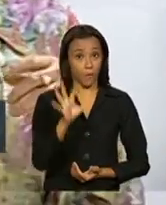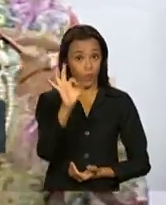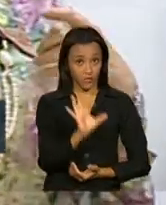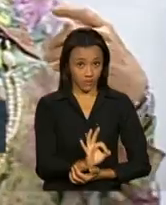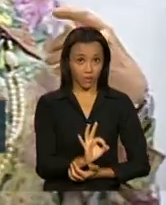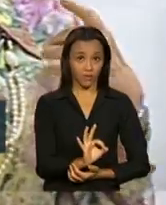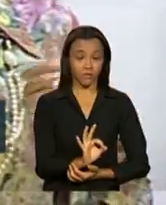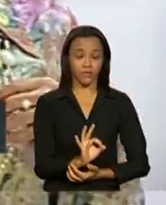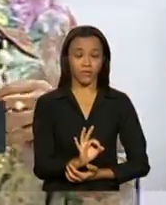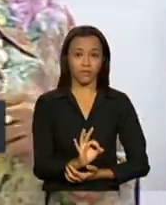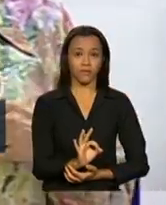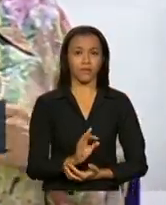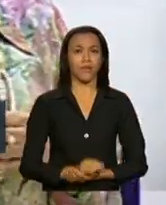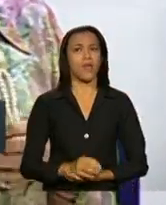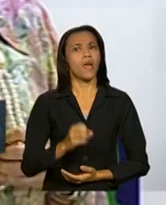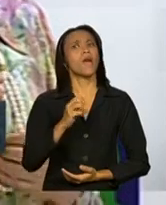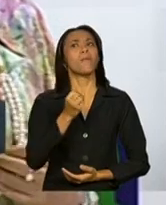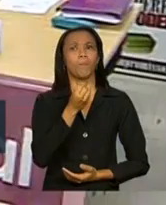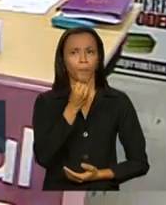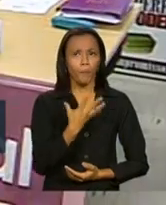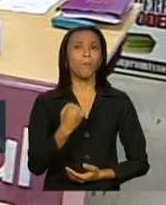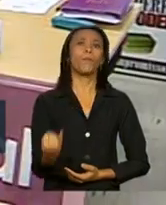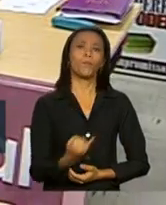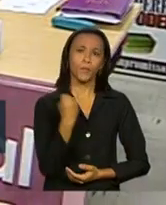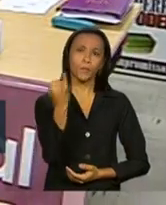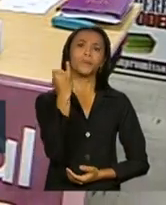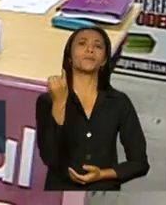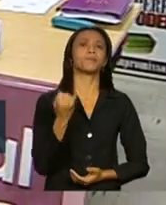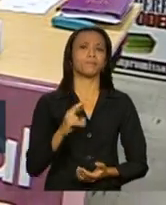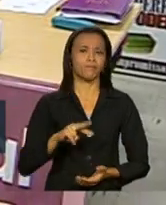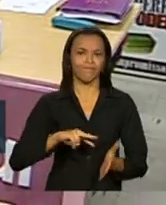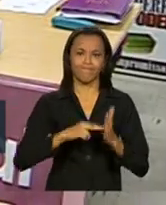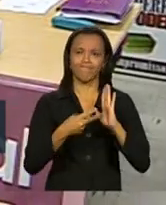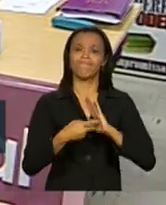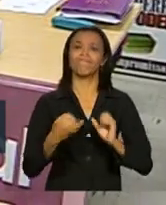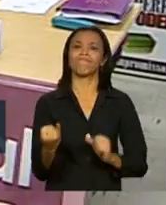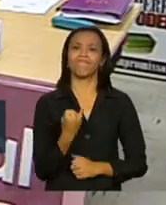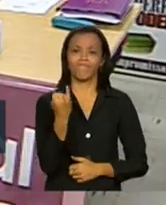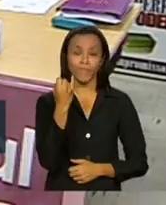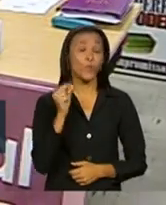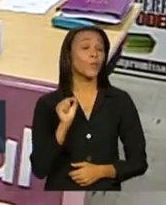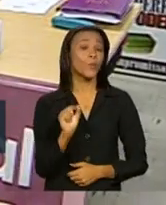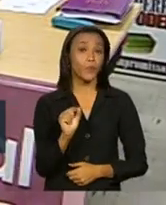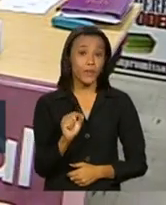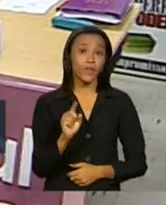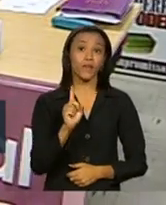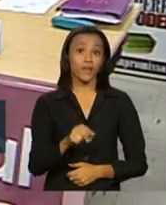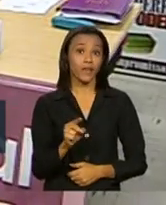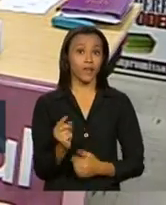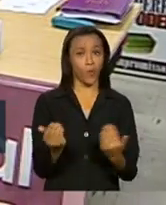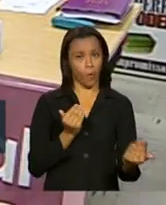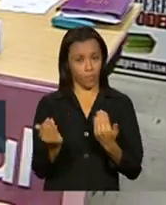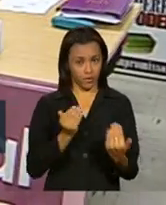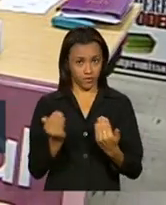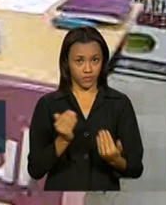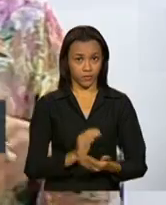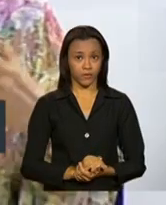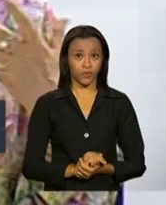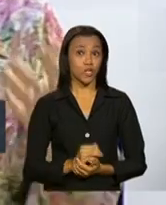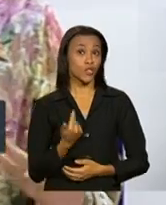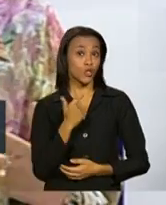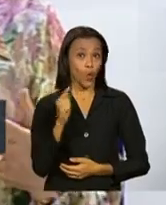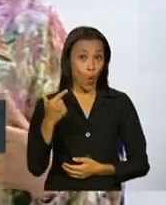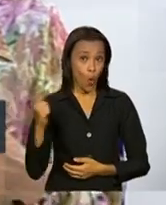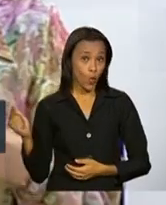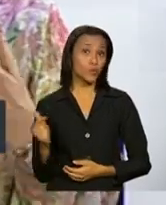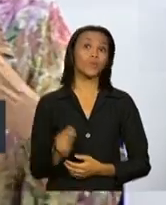é bem significativo no que toca aos percentuais de outros